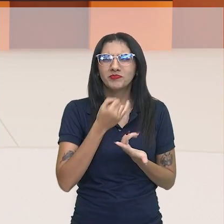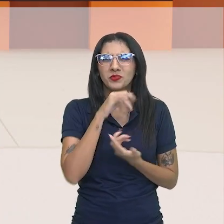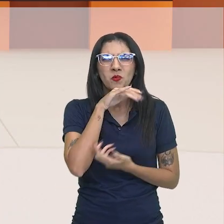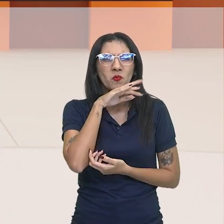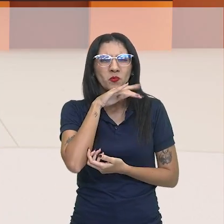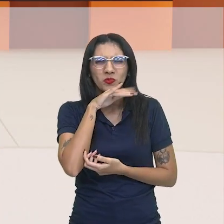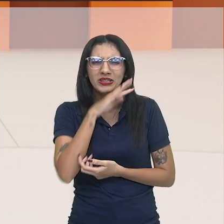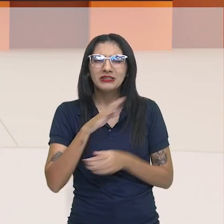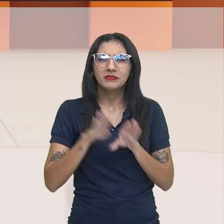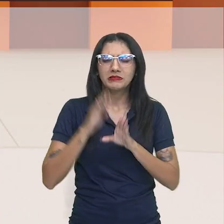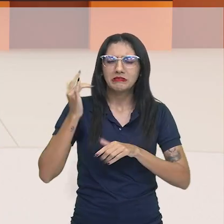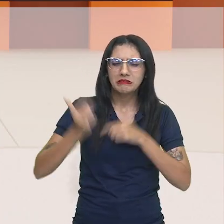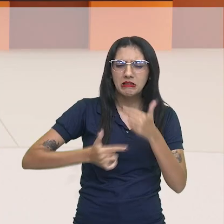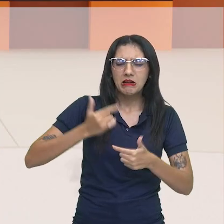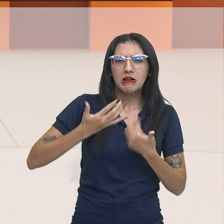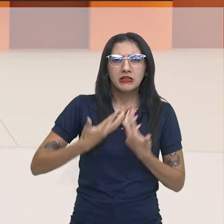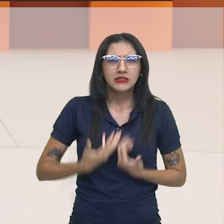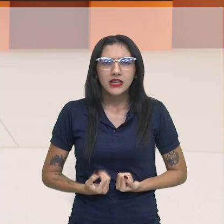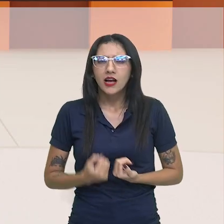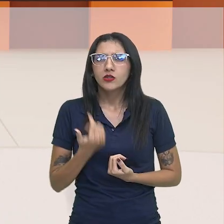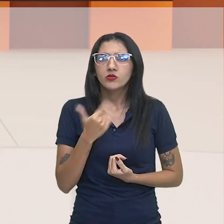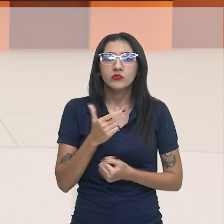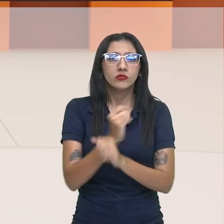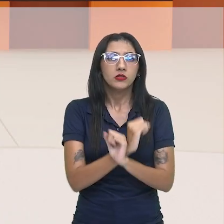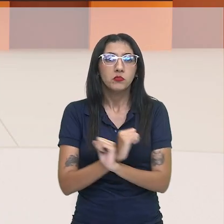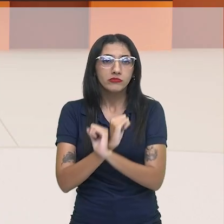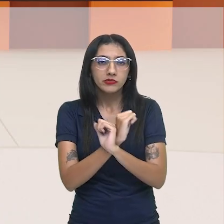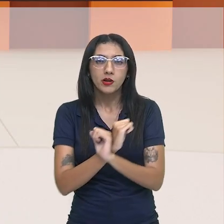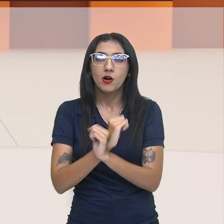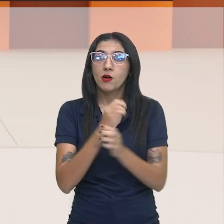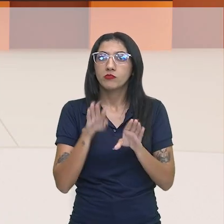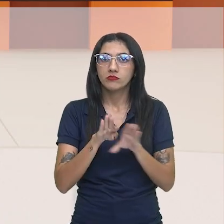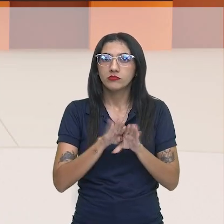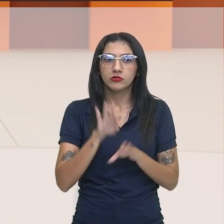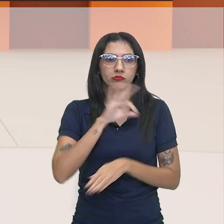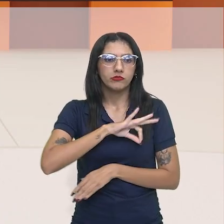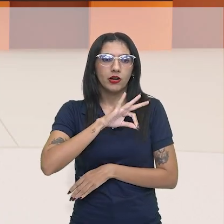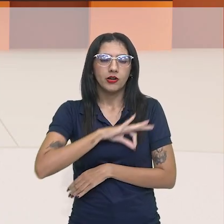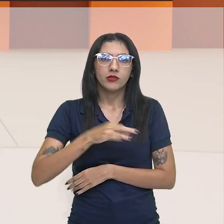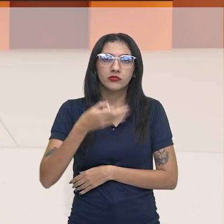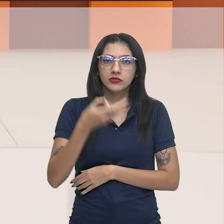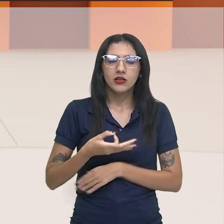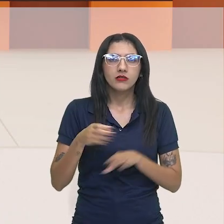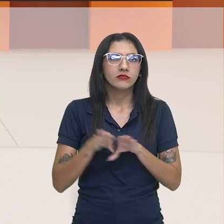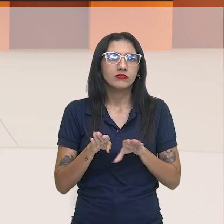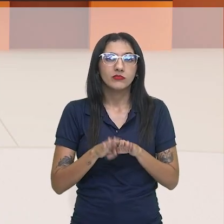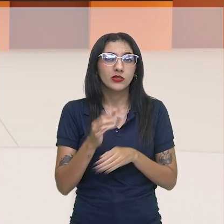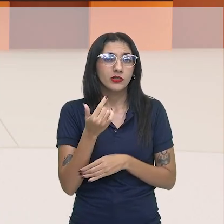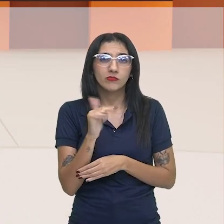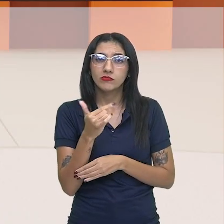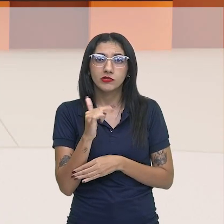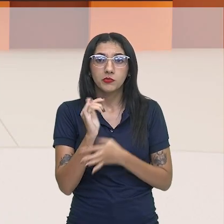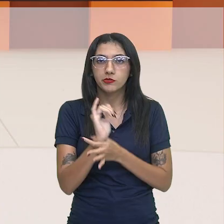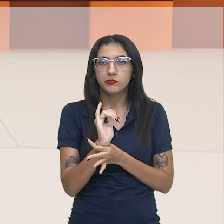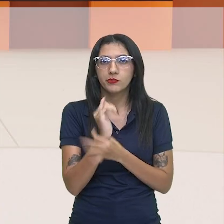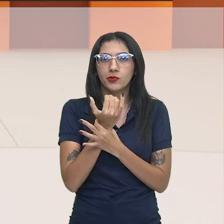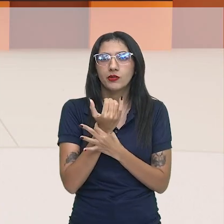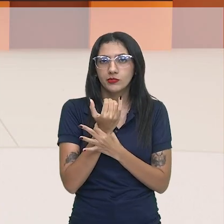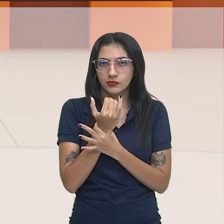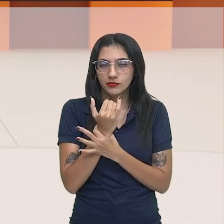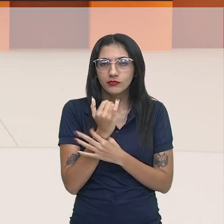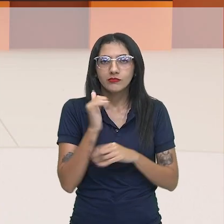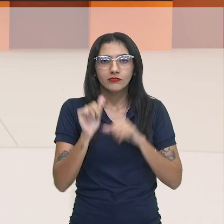jornadas exaustivas, falta de proteção sem salário fixo e nem garantia de emprego. Então, tudo